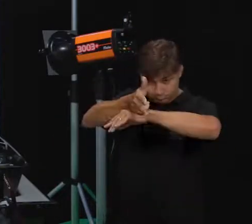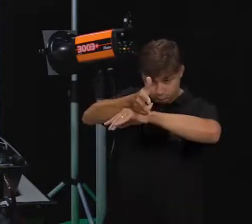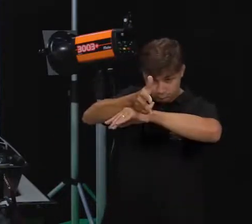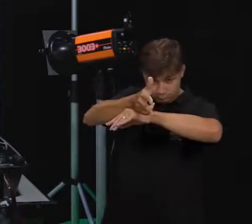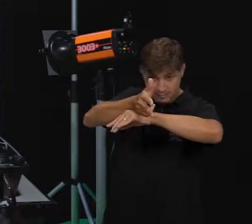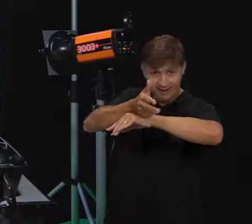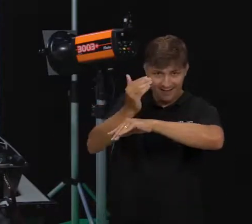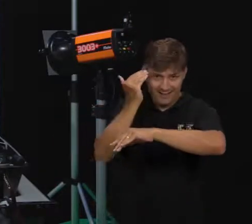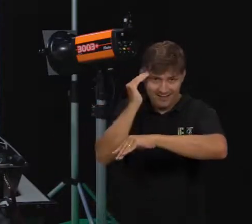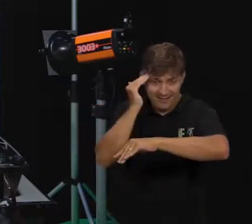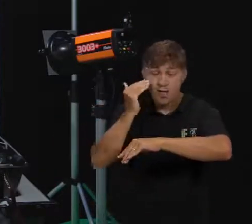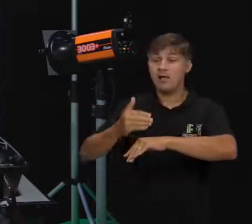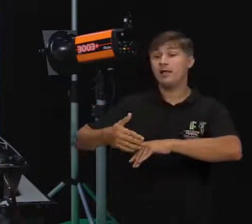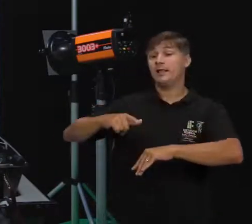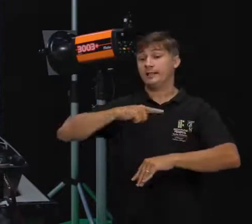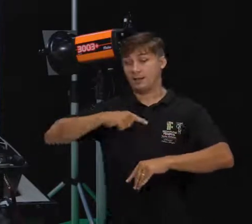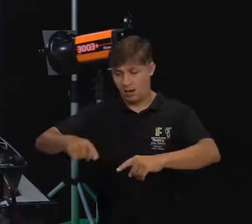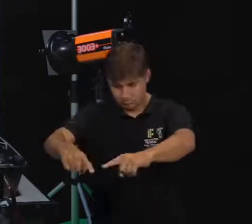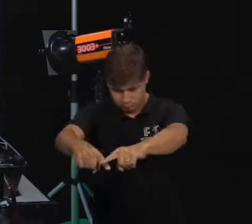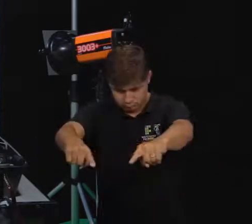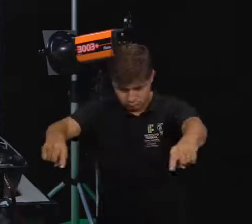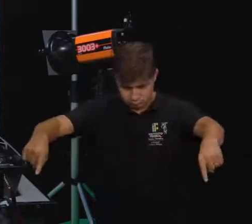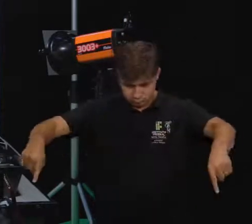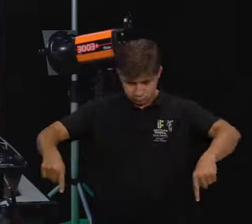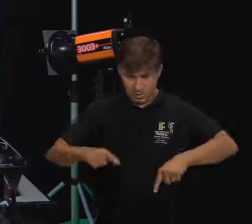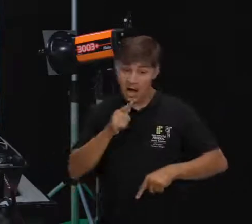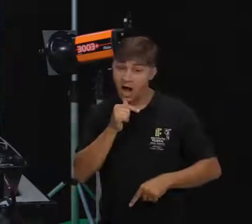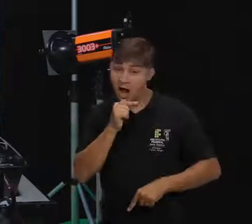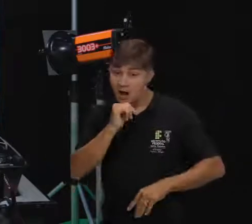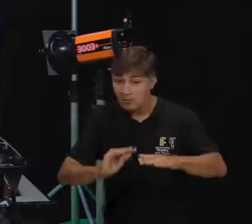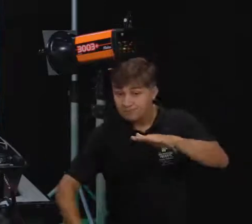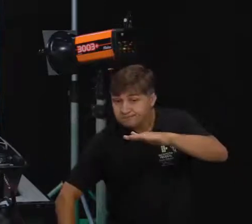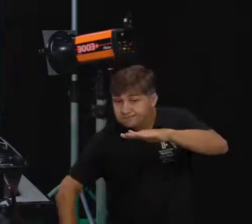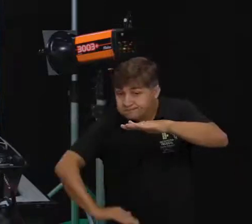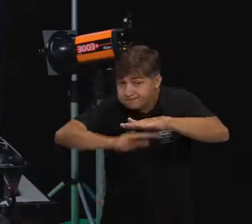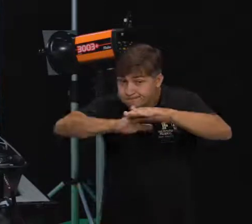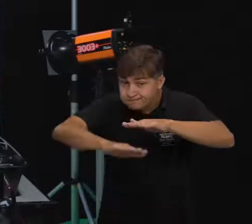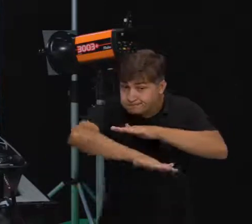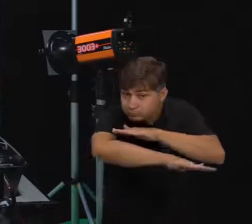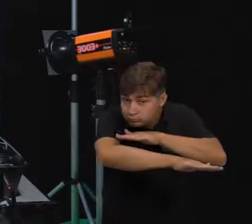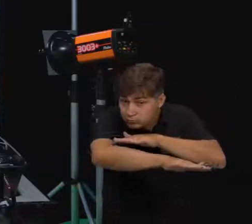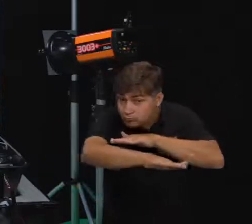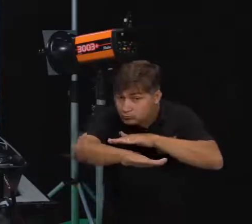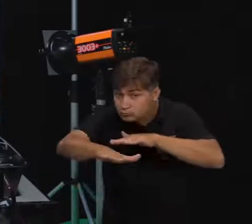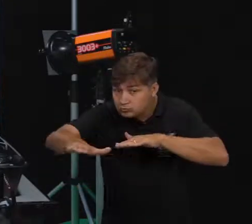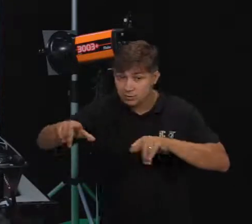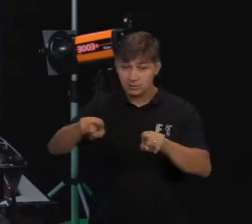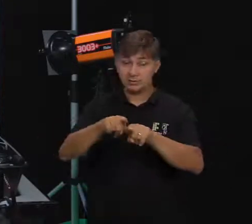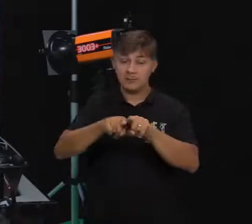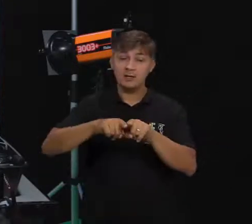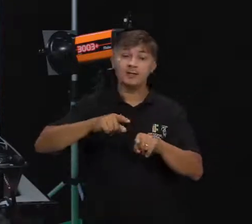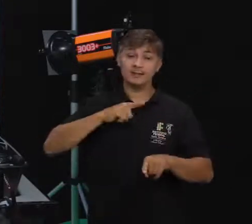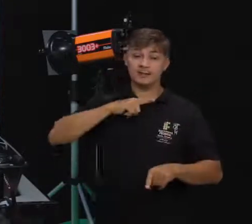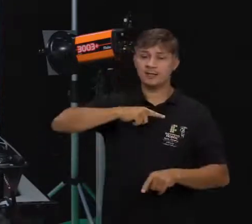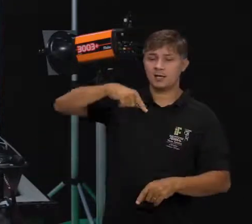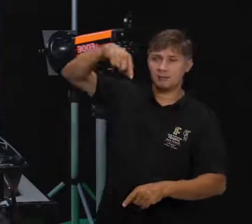bacia cheia d'água, com a lâmina d'água até em cima. A gente vai ver aí no detalhe da imagem. Coloquei uma garrafa pingando